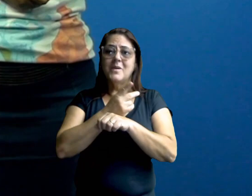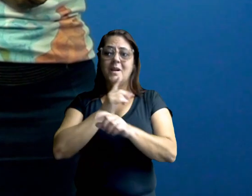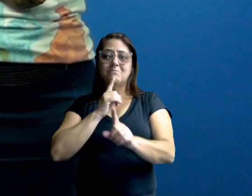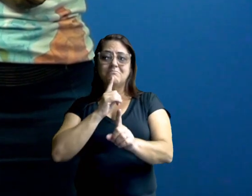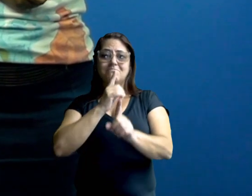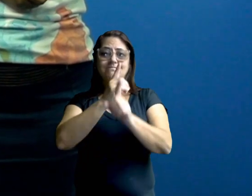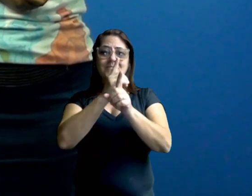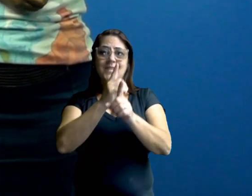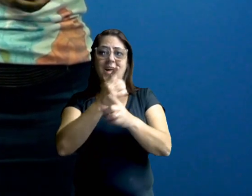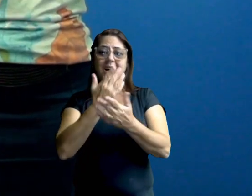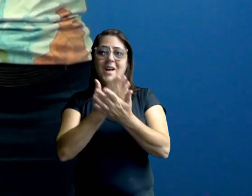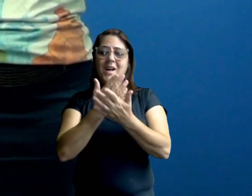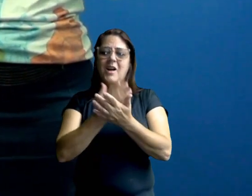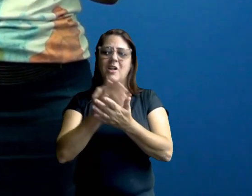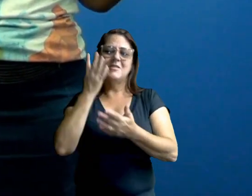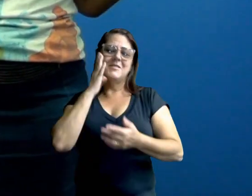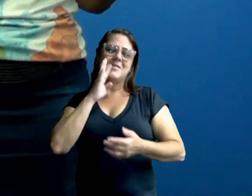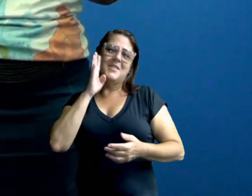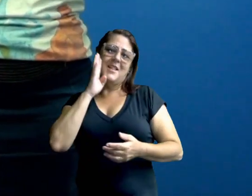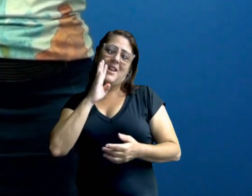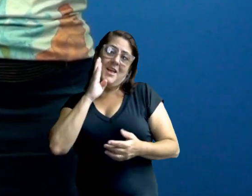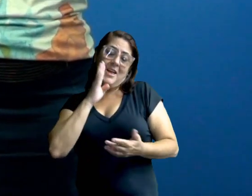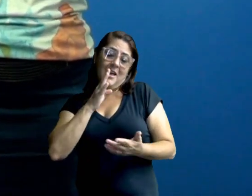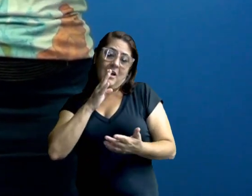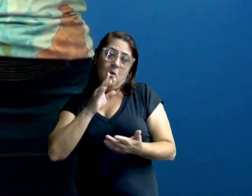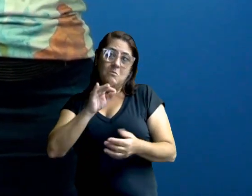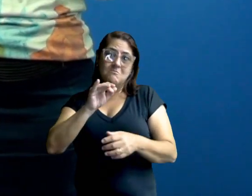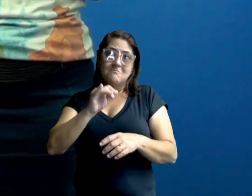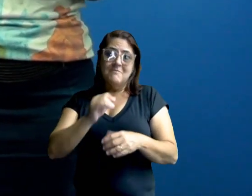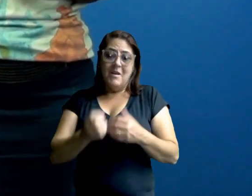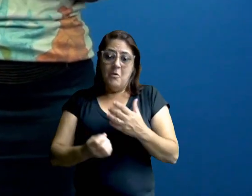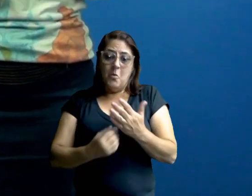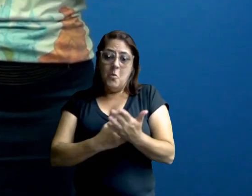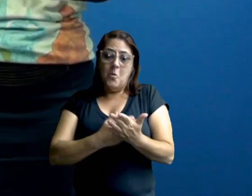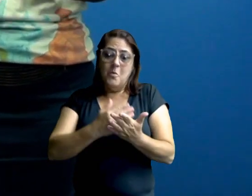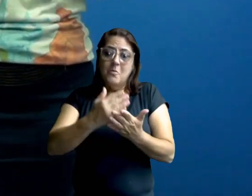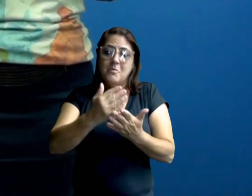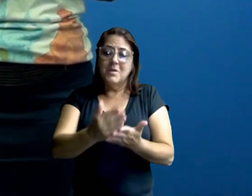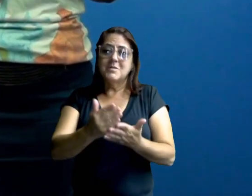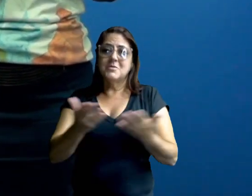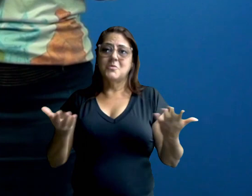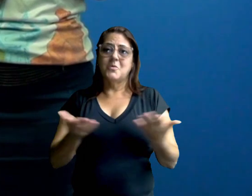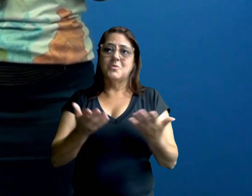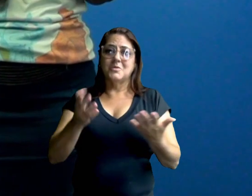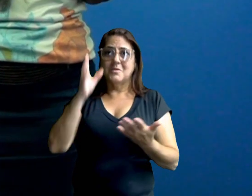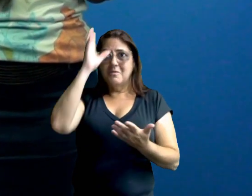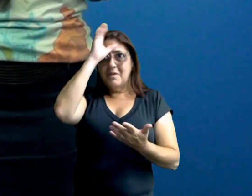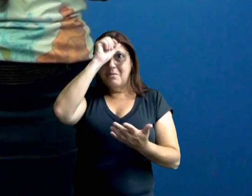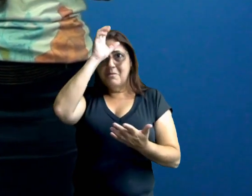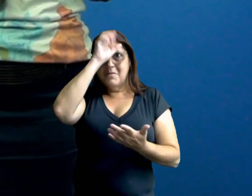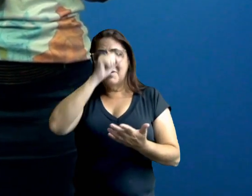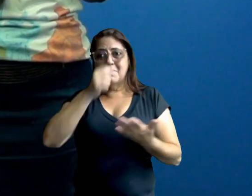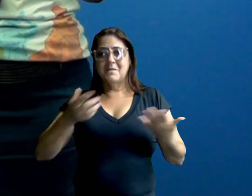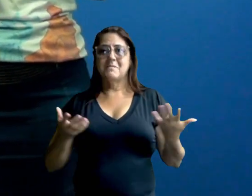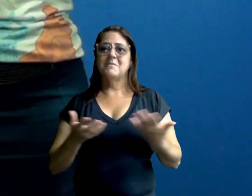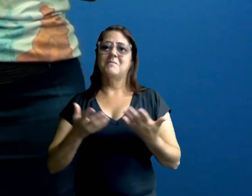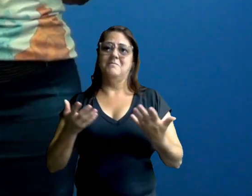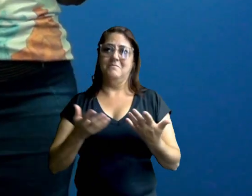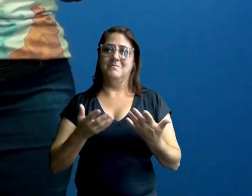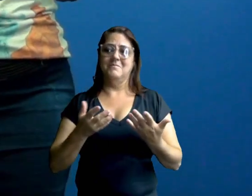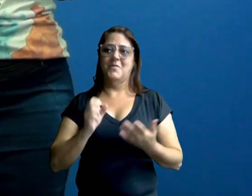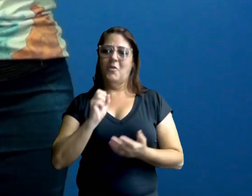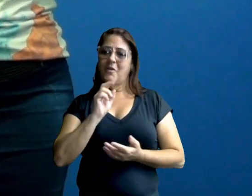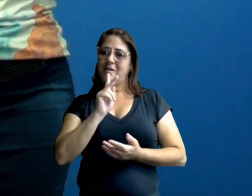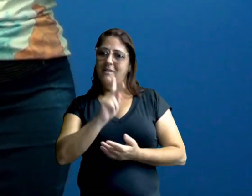porque ela está muito legal e ela é uma base para você entender os conteúdos que vamos trabalhar nessa aula, ok?